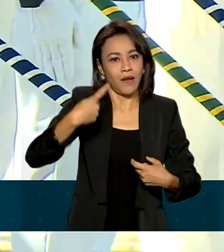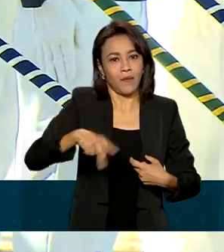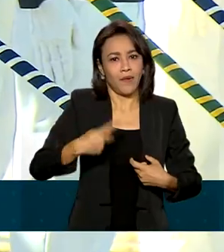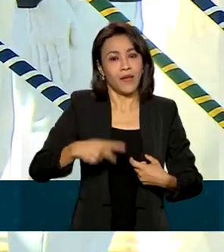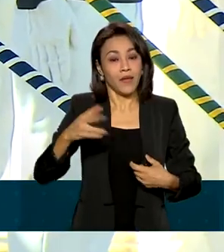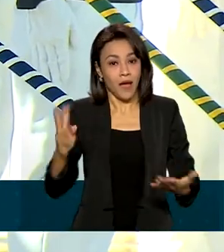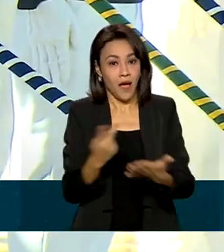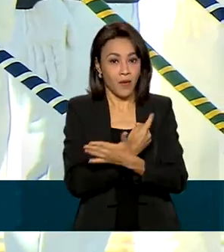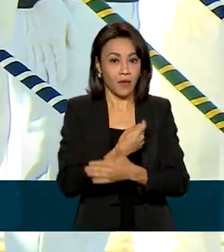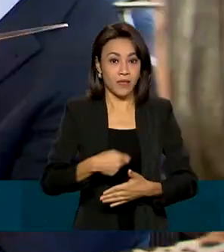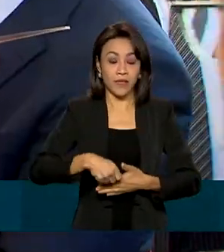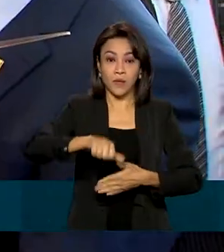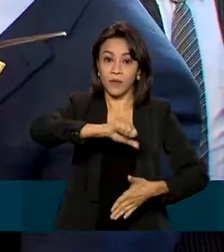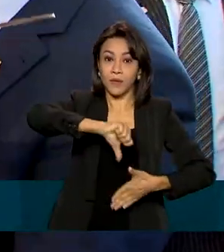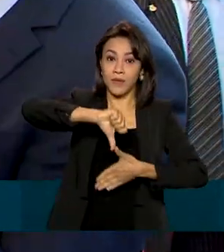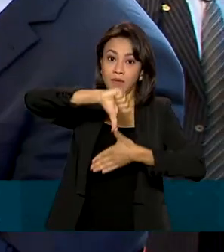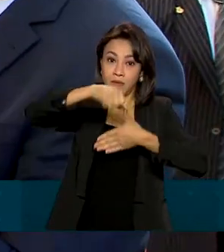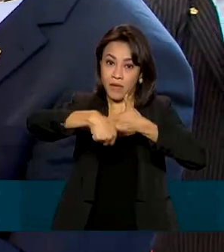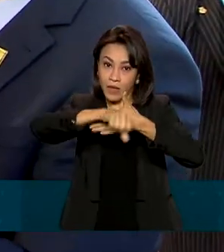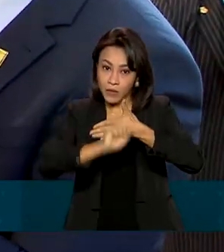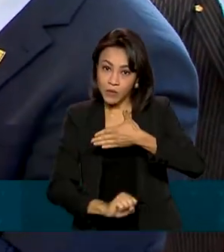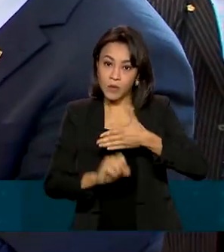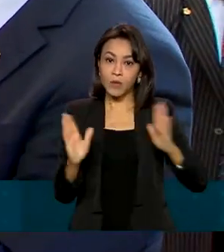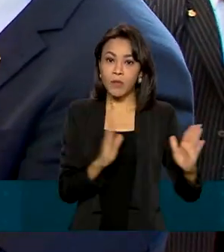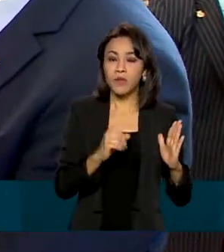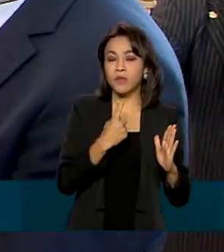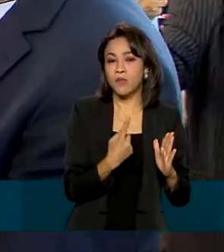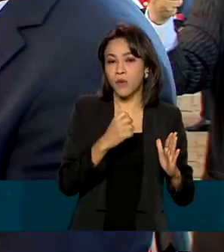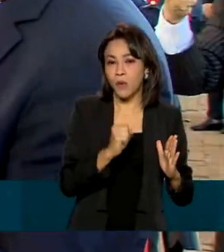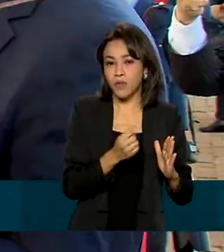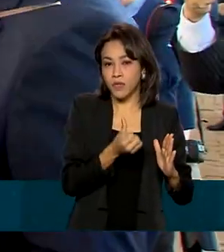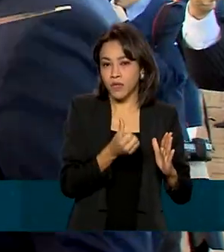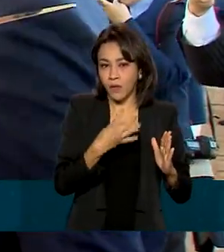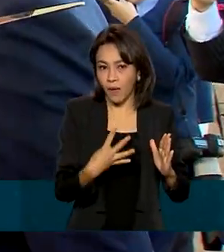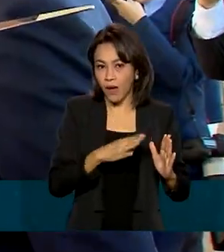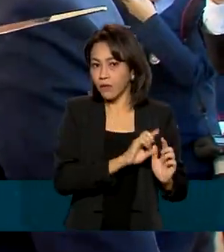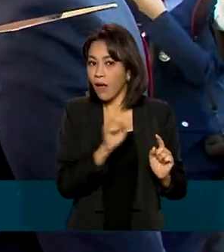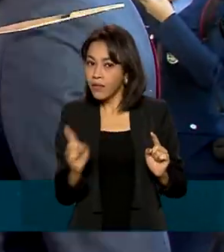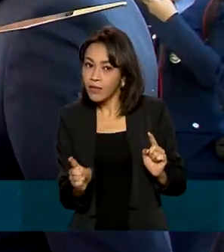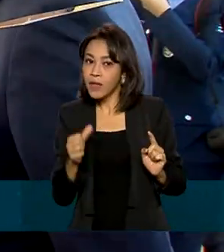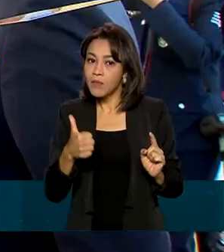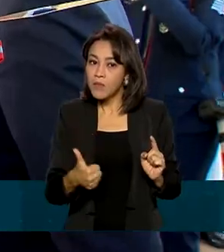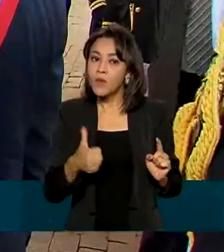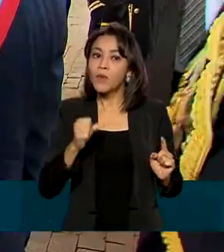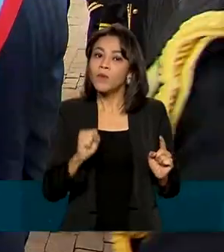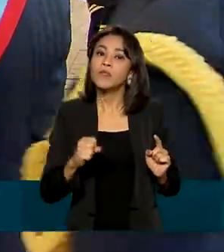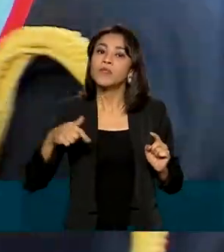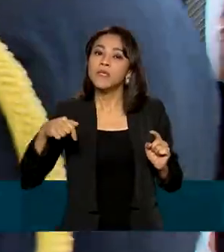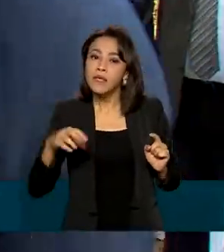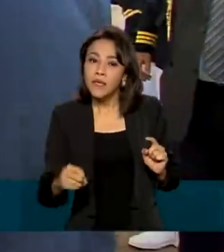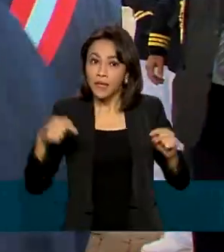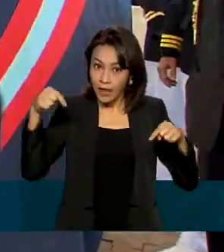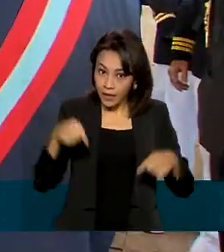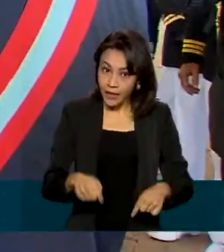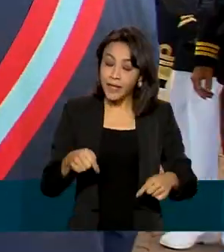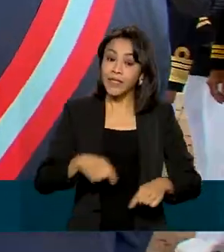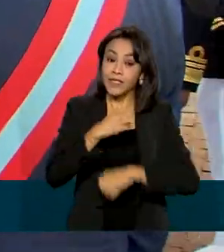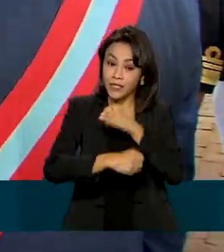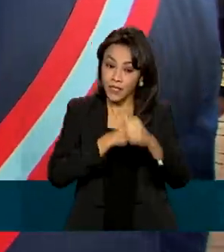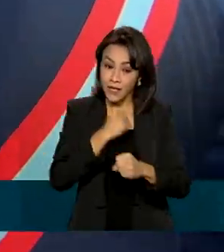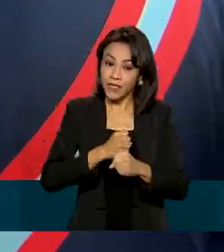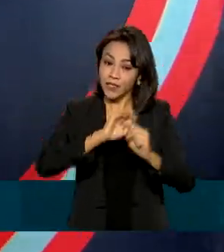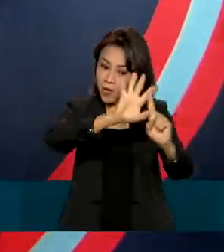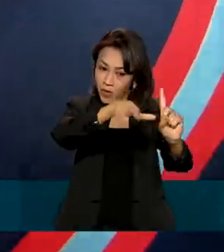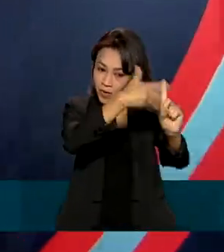armado na América do Sul que ocorreu entre 1864 1870 este ano a Marinha homenageou o